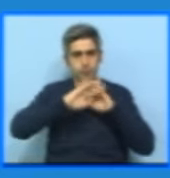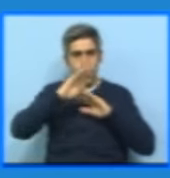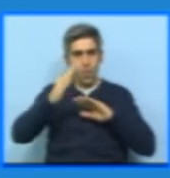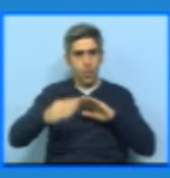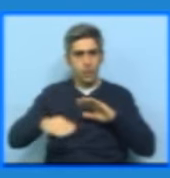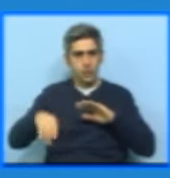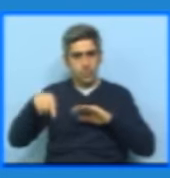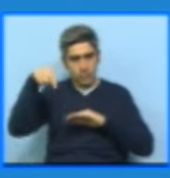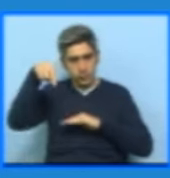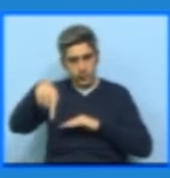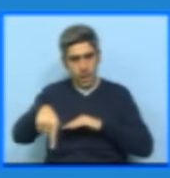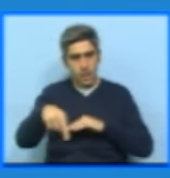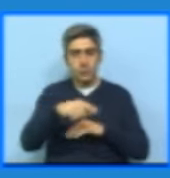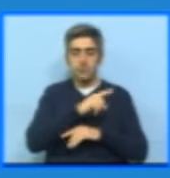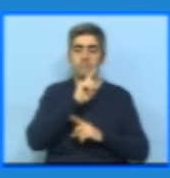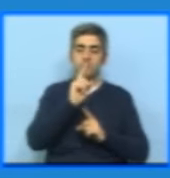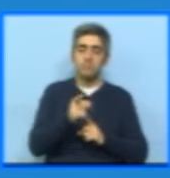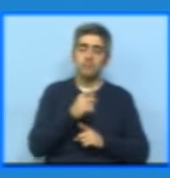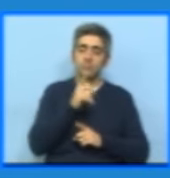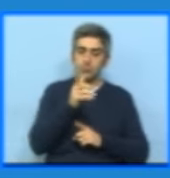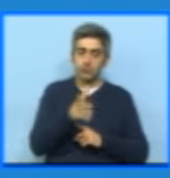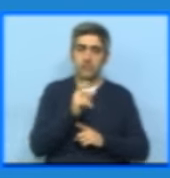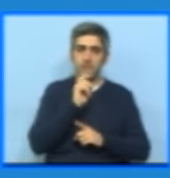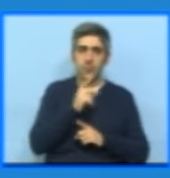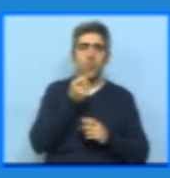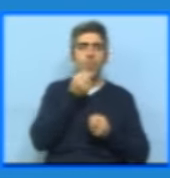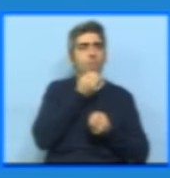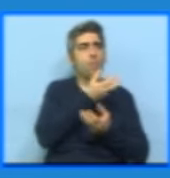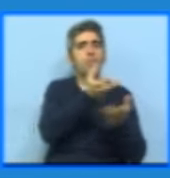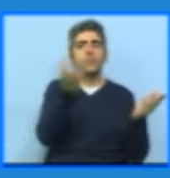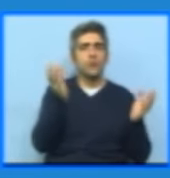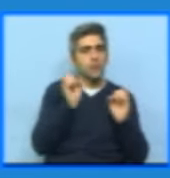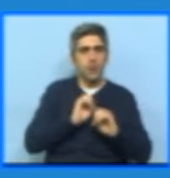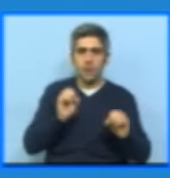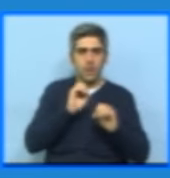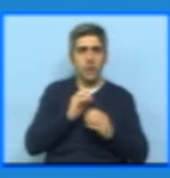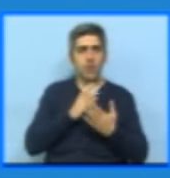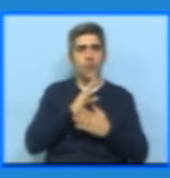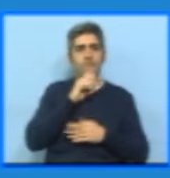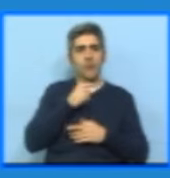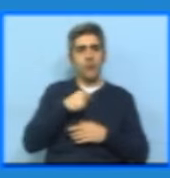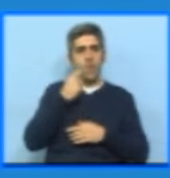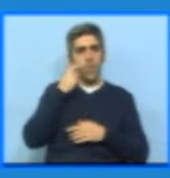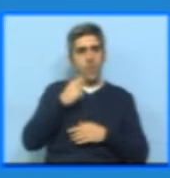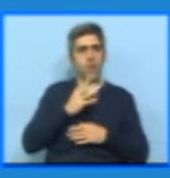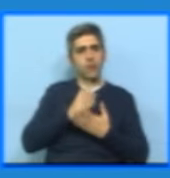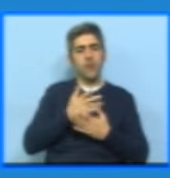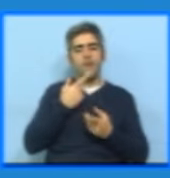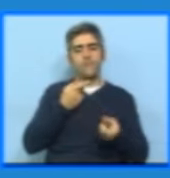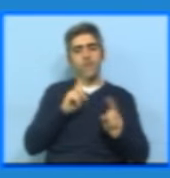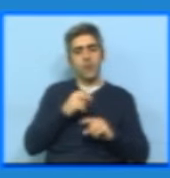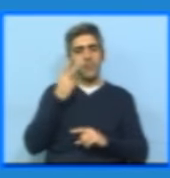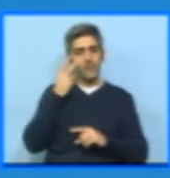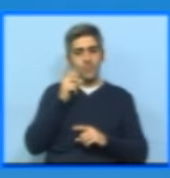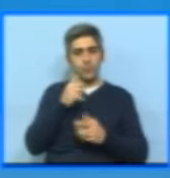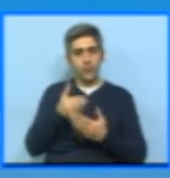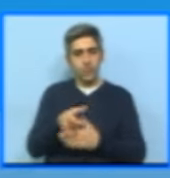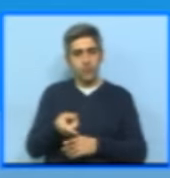esta ordem: Não conteis a ninguém esta visão, até o Filho do Homem ressuscitar dos mortos.